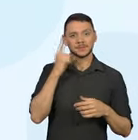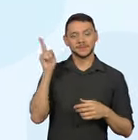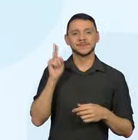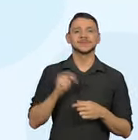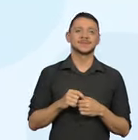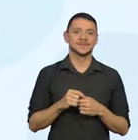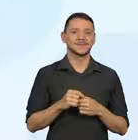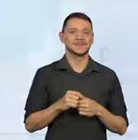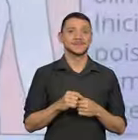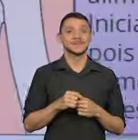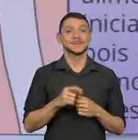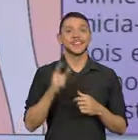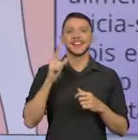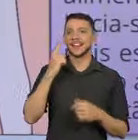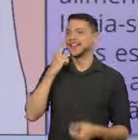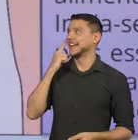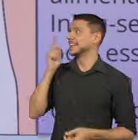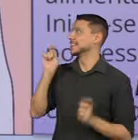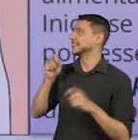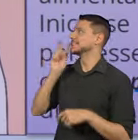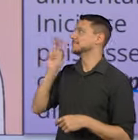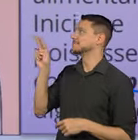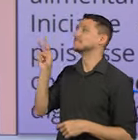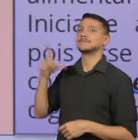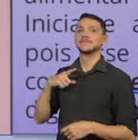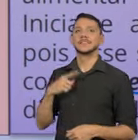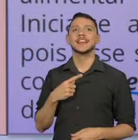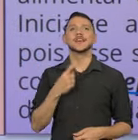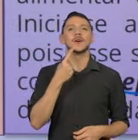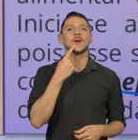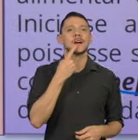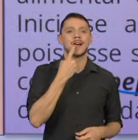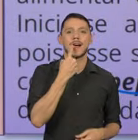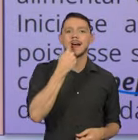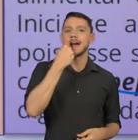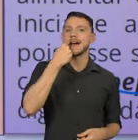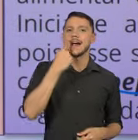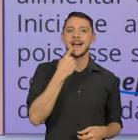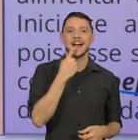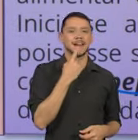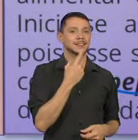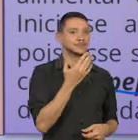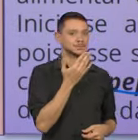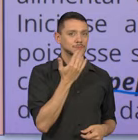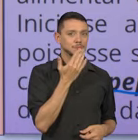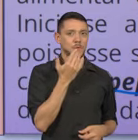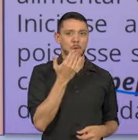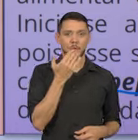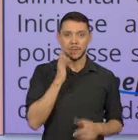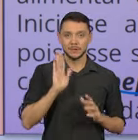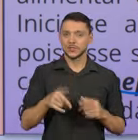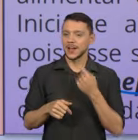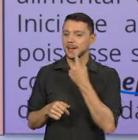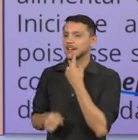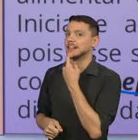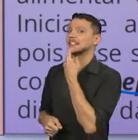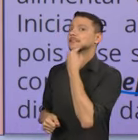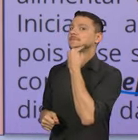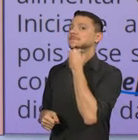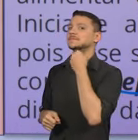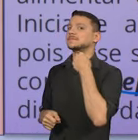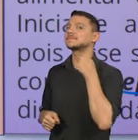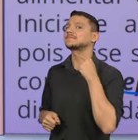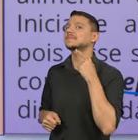Na imagem, o que vocês vão ver? O tubo digestivo da pessoa, a boca, engoliu, passou pelo esôfago, perfeito,